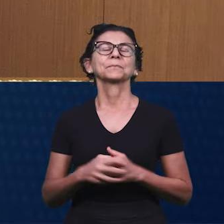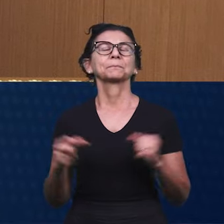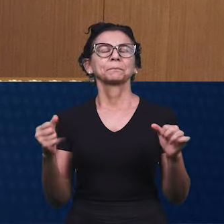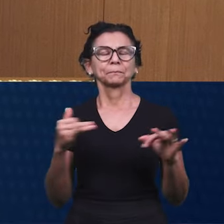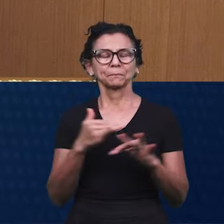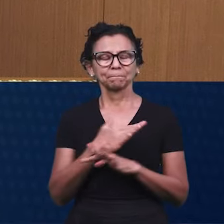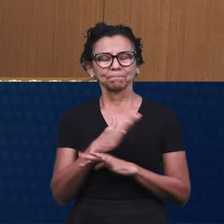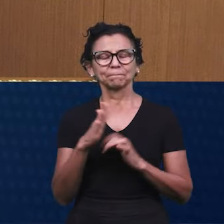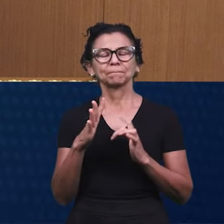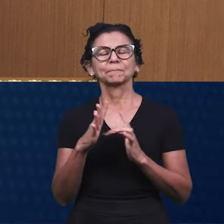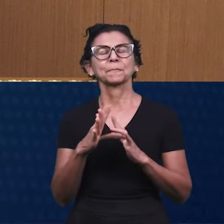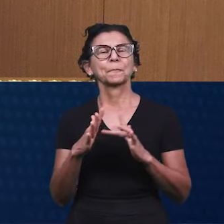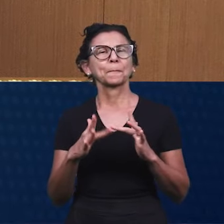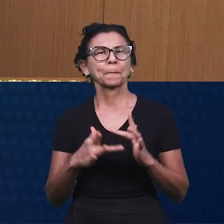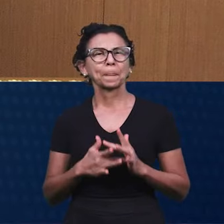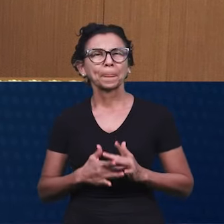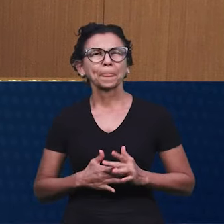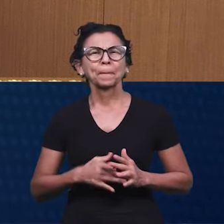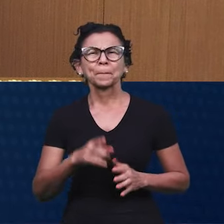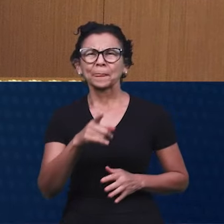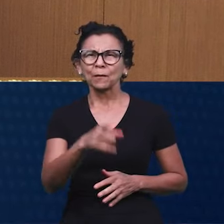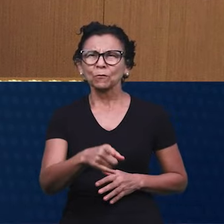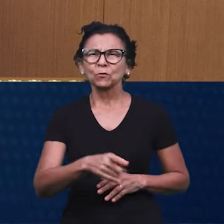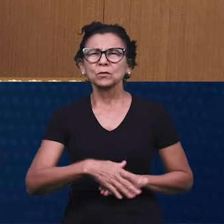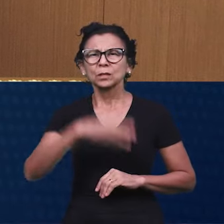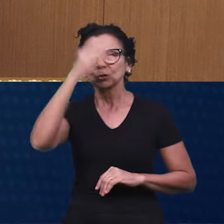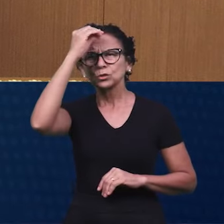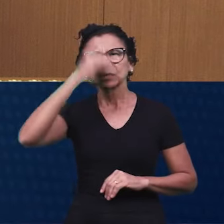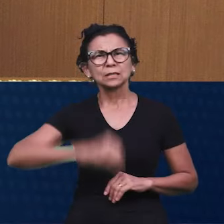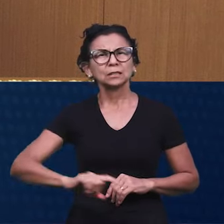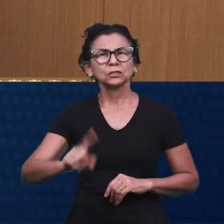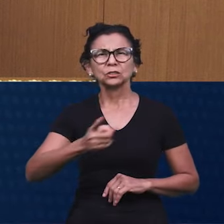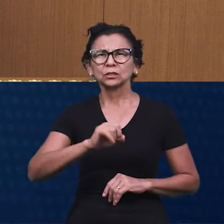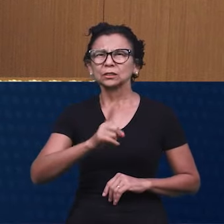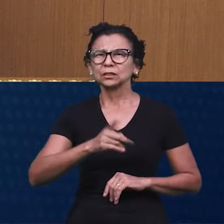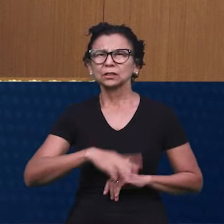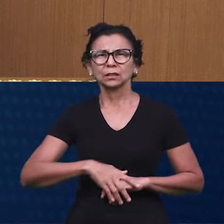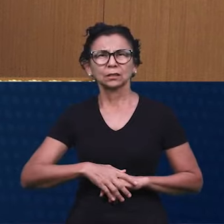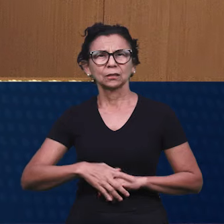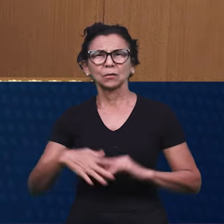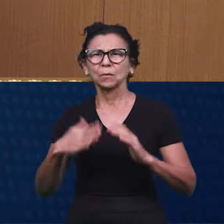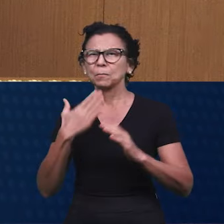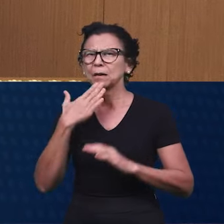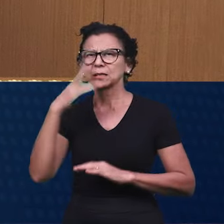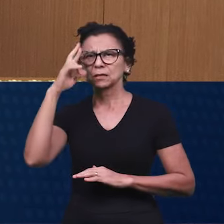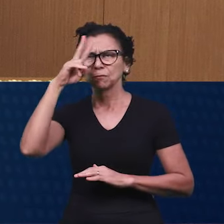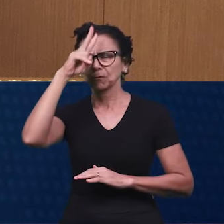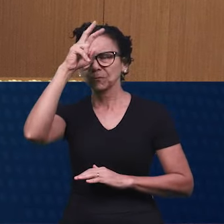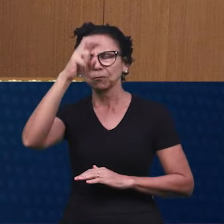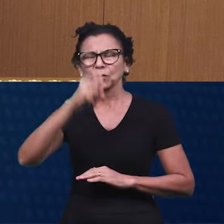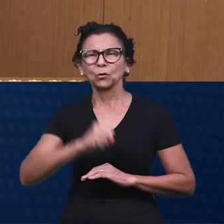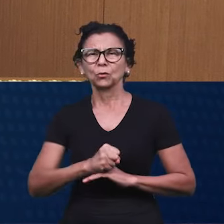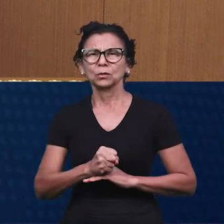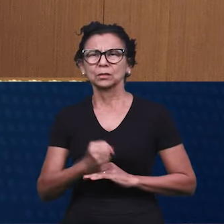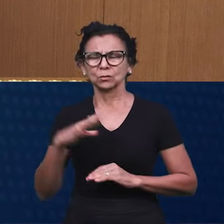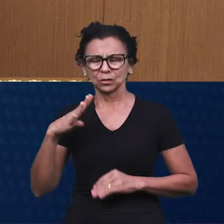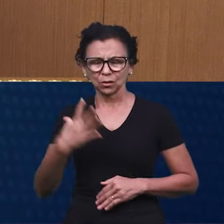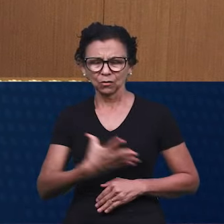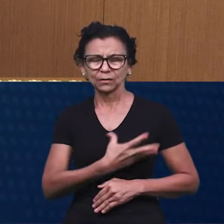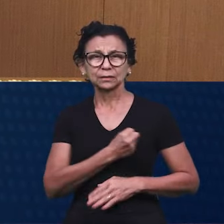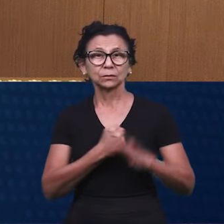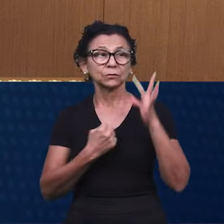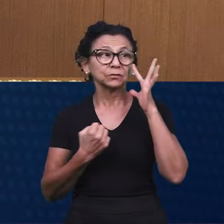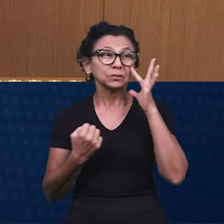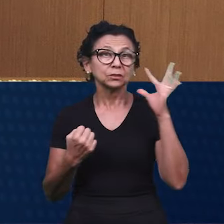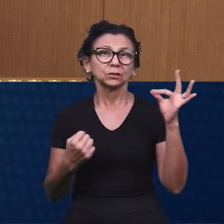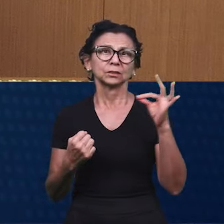Glória a Jesus. E não deixe de buscar o Senhor. Guarda o que tens. Guarda a bênção na sua vida. Amém.